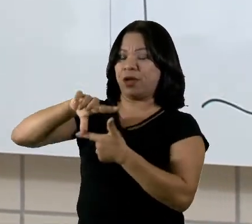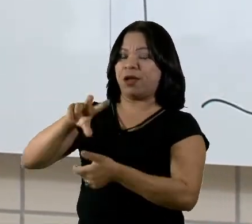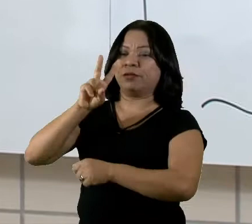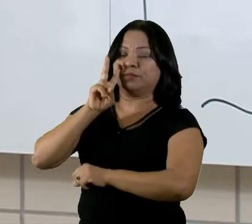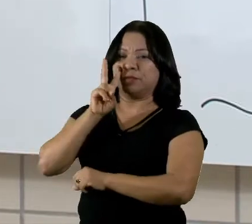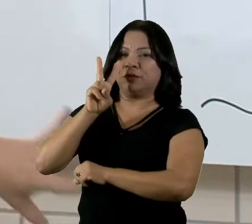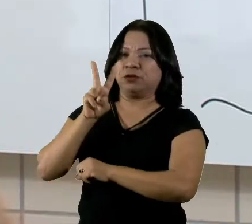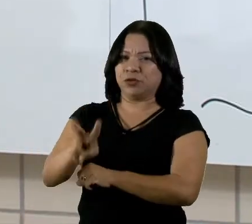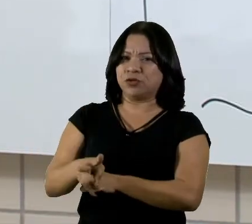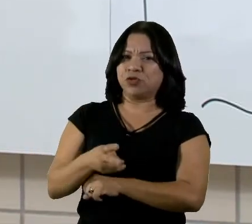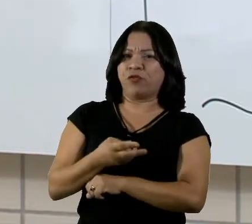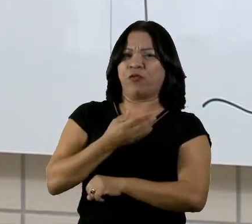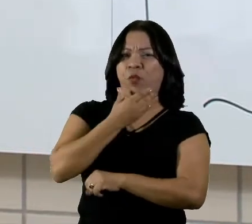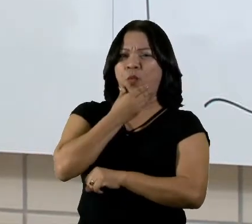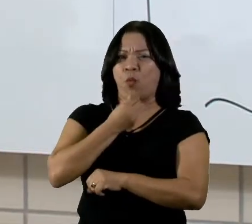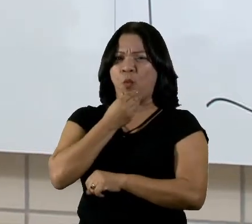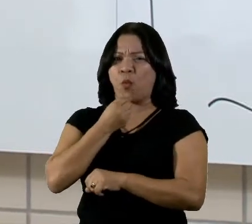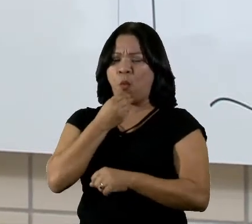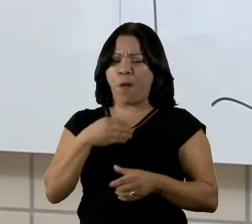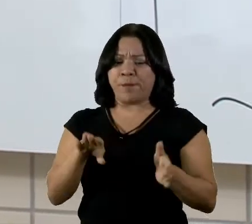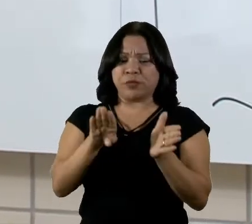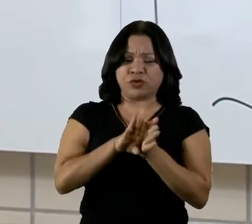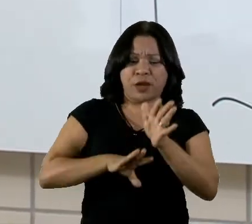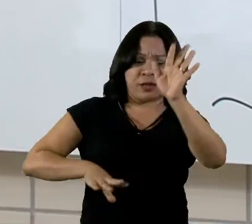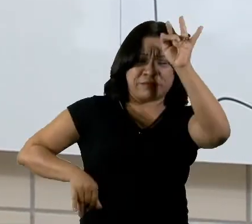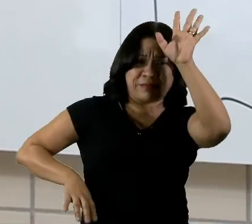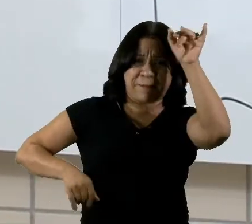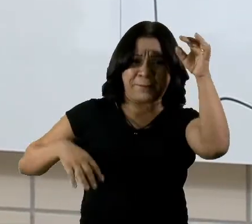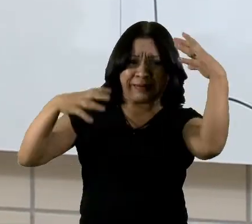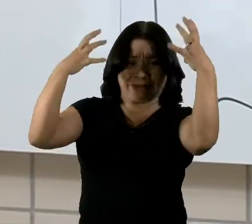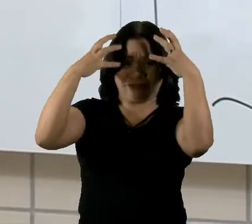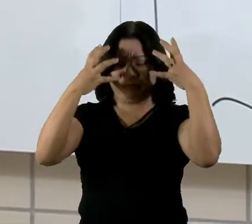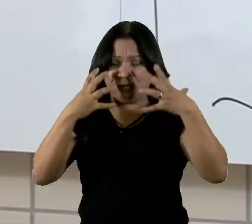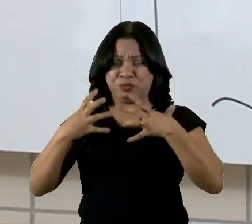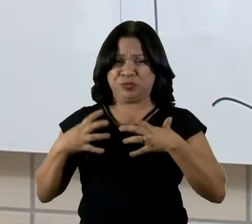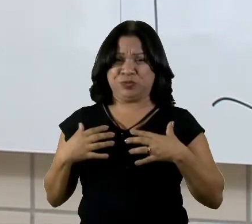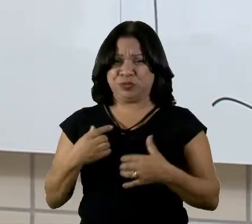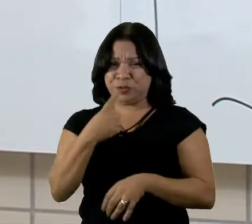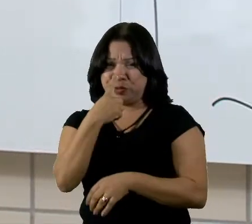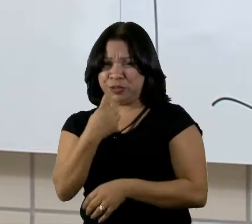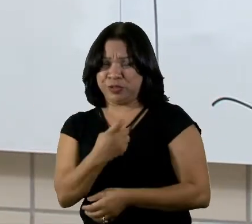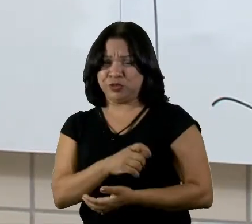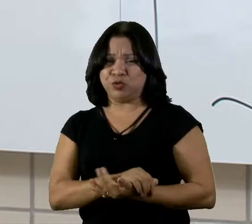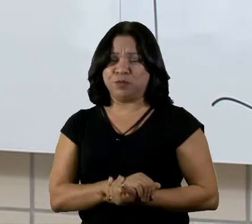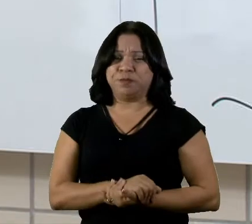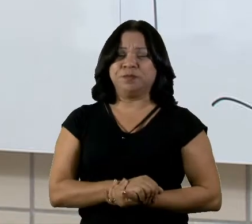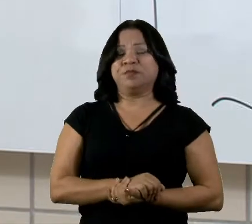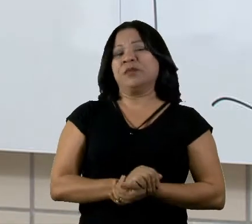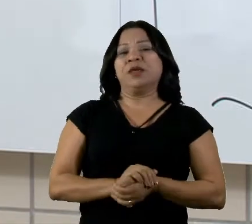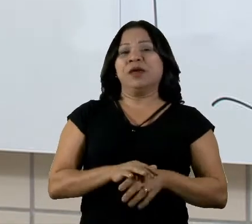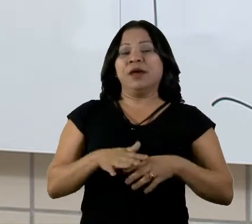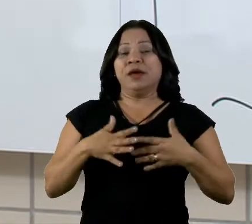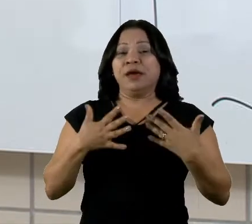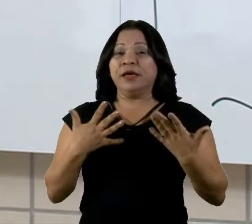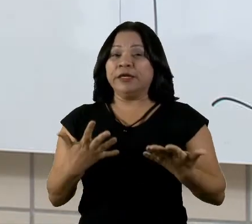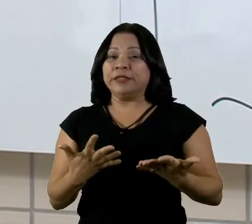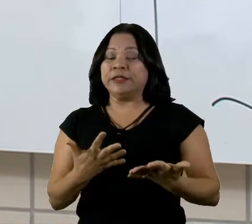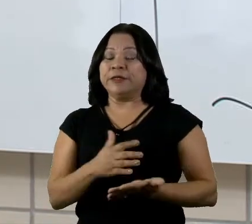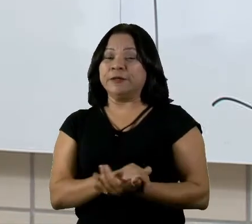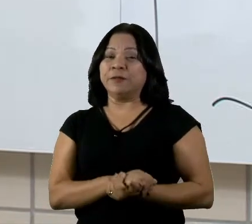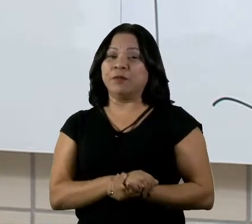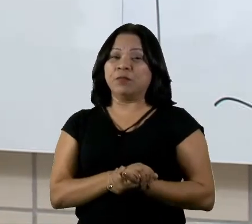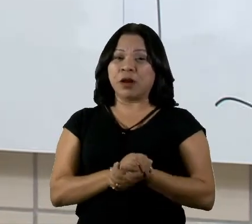da praia repleto de lixo. Observaram aí a relação, o mesmo tema, poluição das